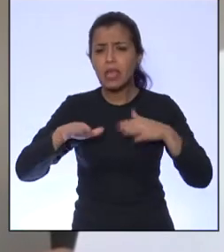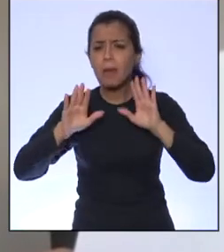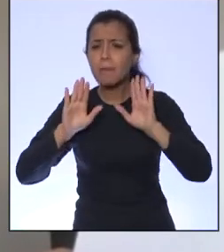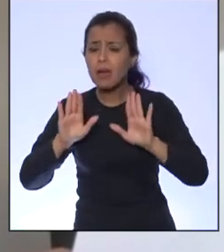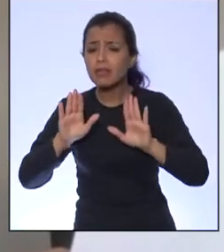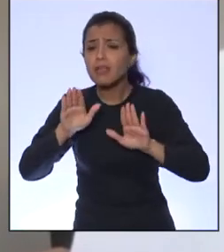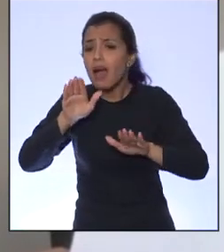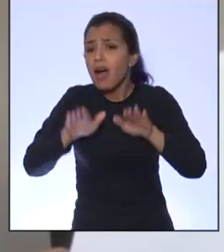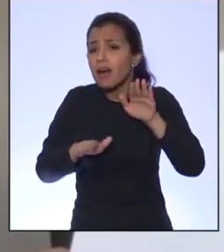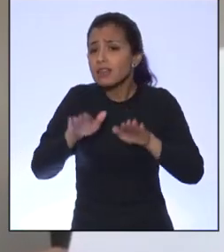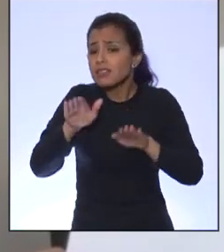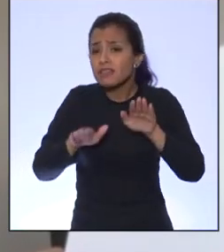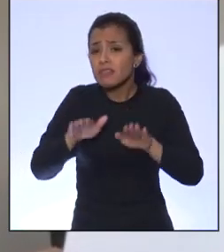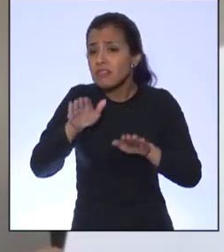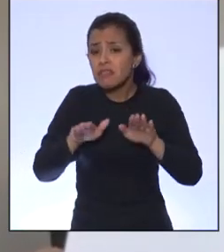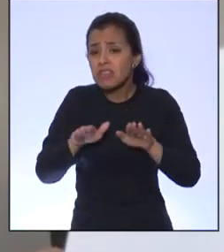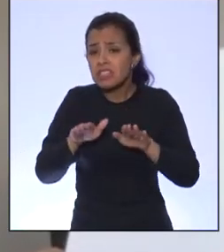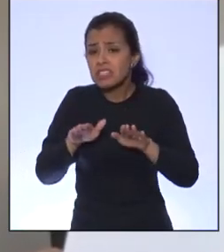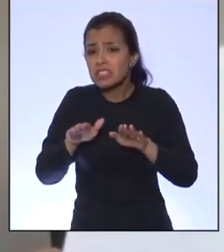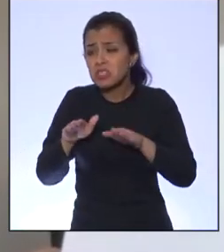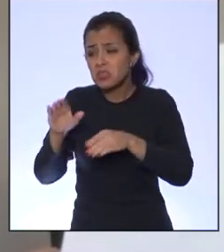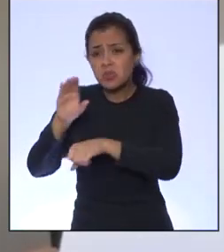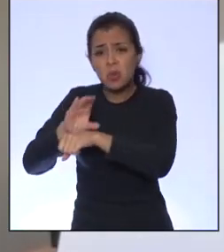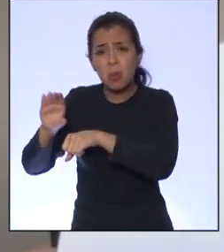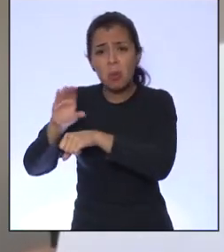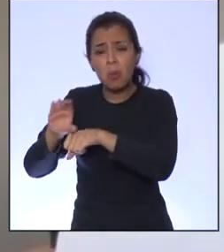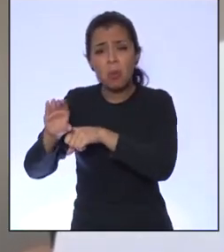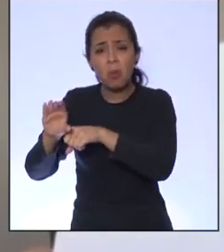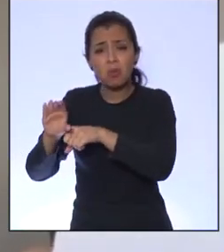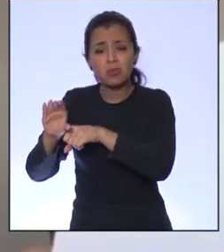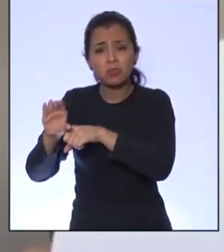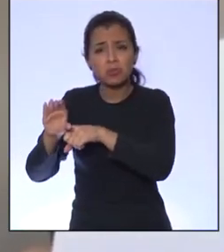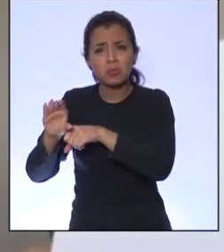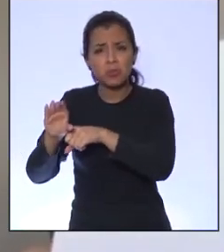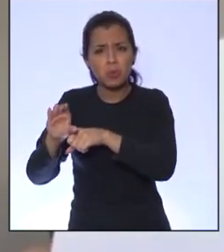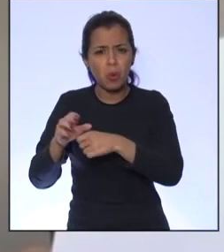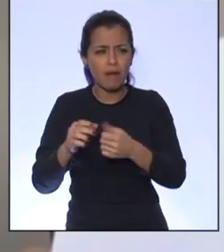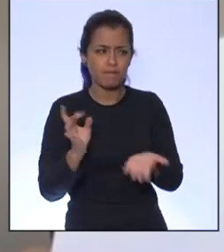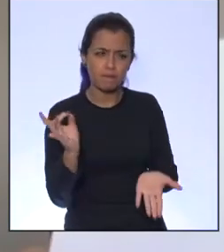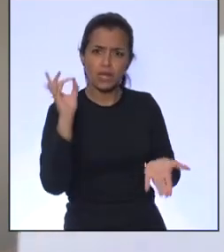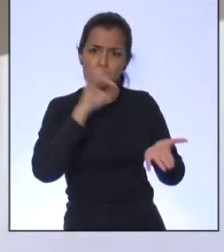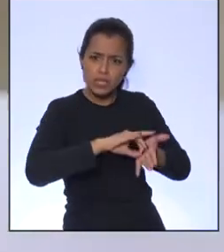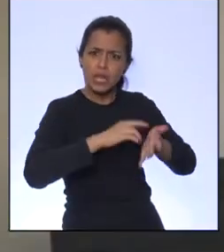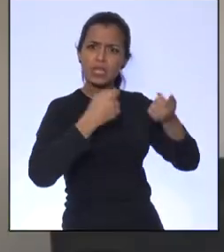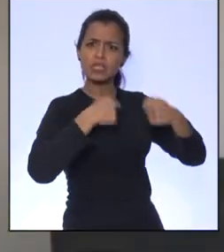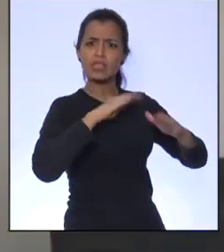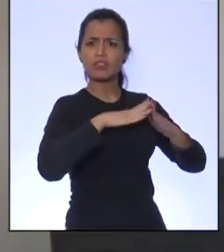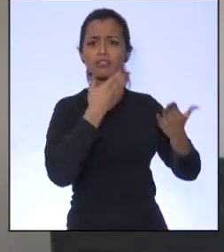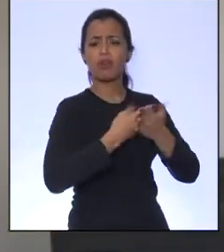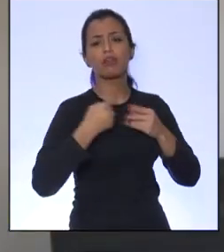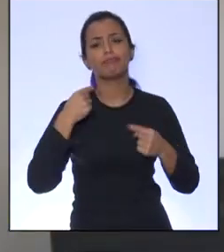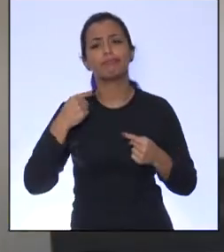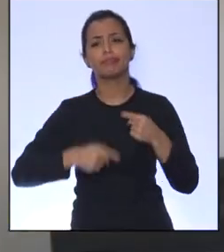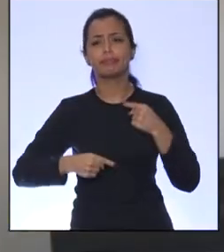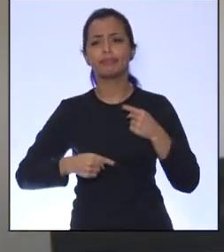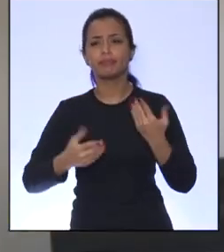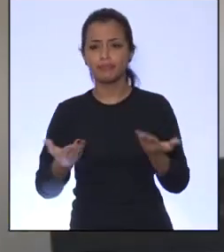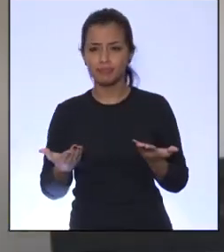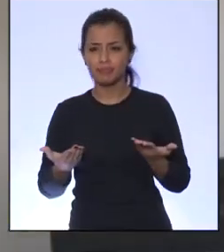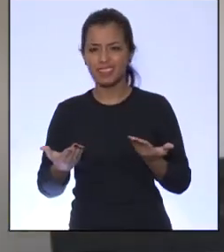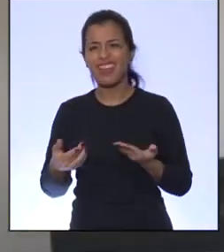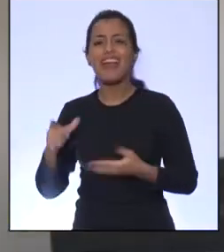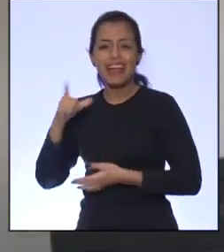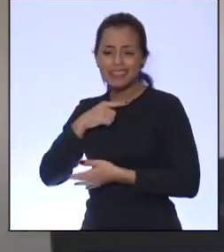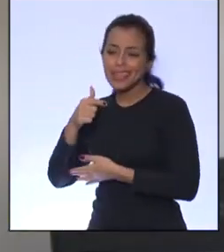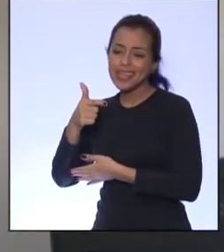cursos acabam não tendo muita relação com a verdadeira necessidade da escola. Eu tenho outras